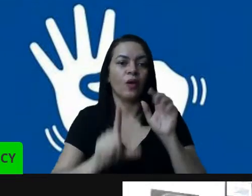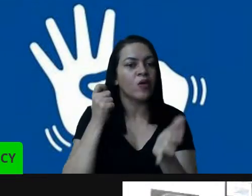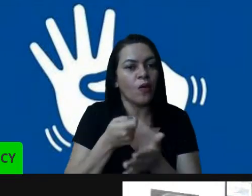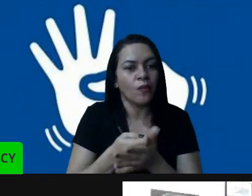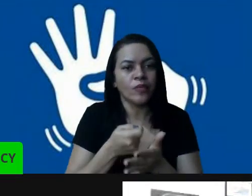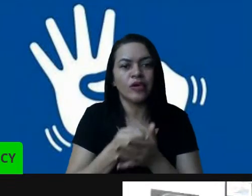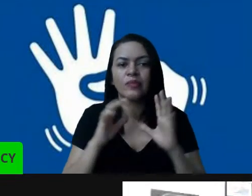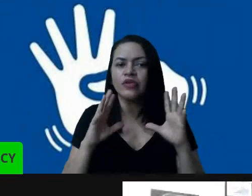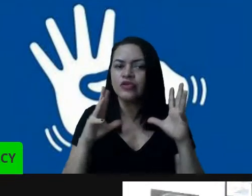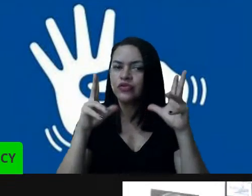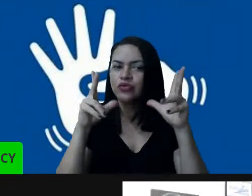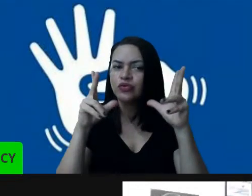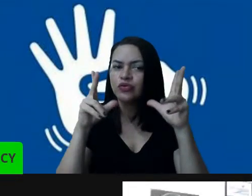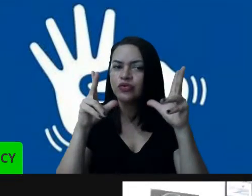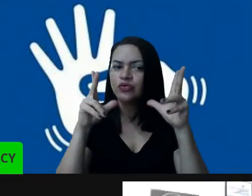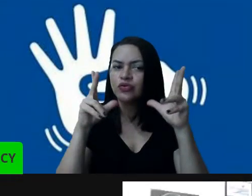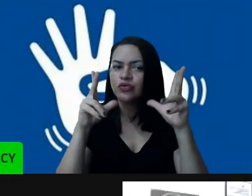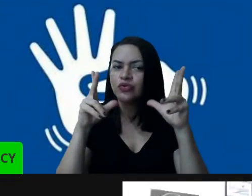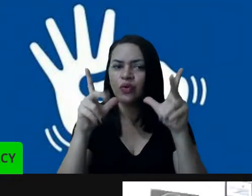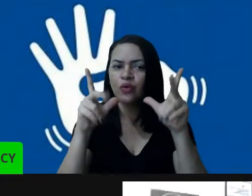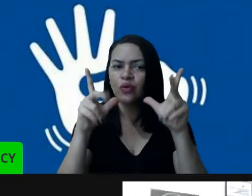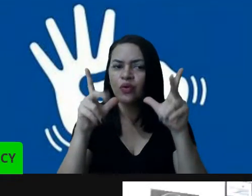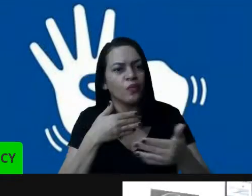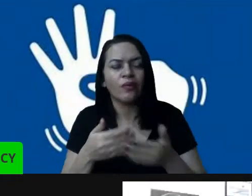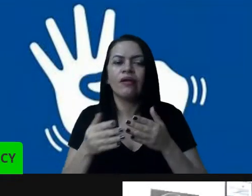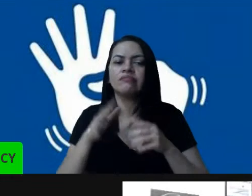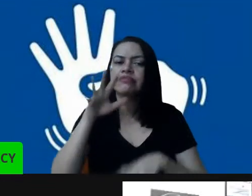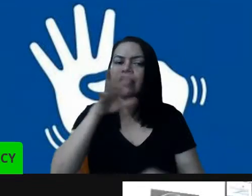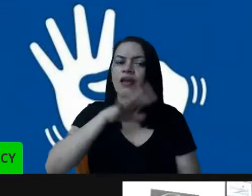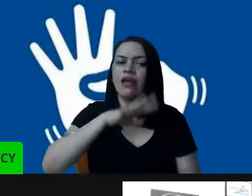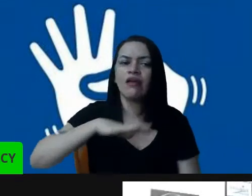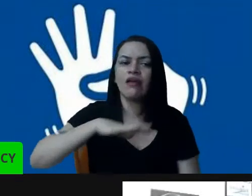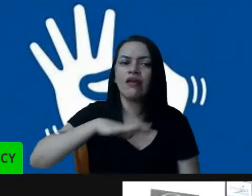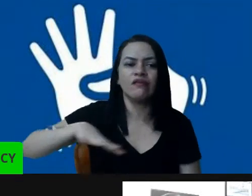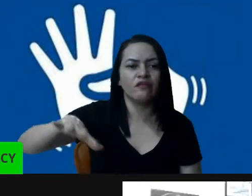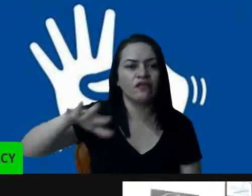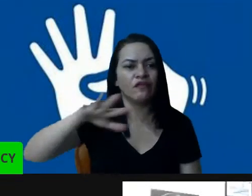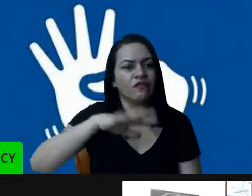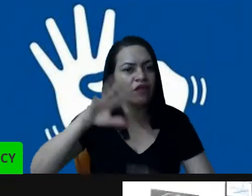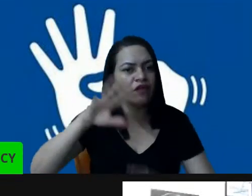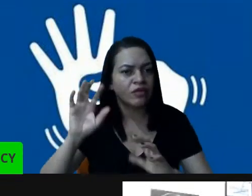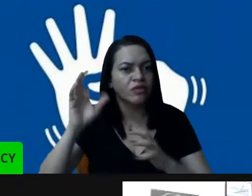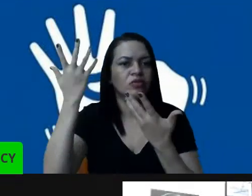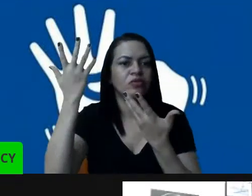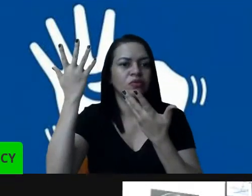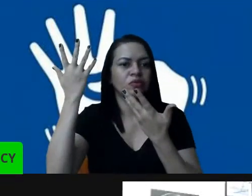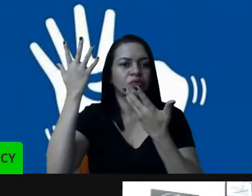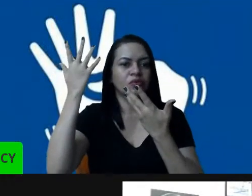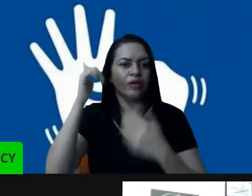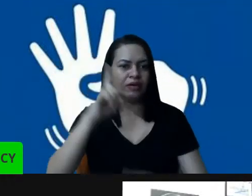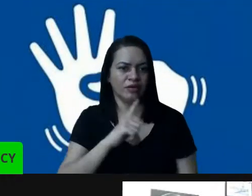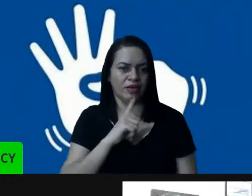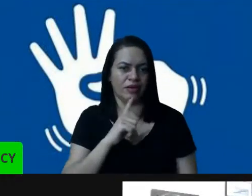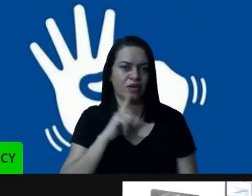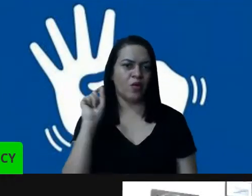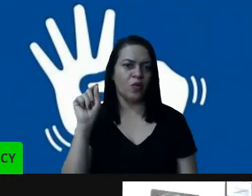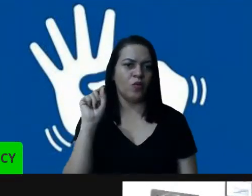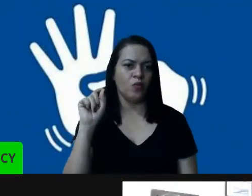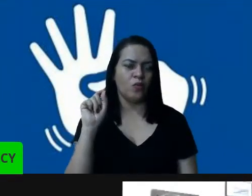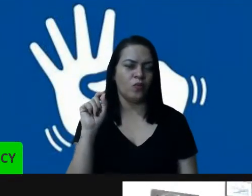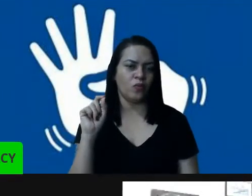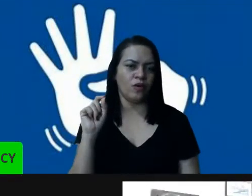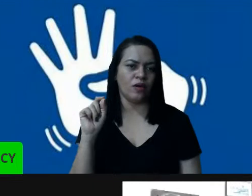evento, público ou particular, tenha um intérprete de Libras, por exemplo, no palco,